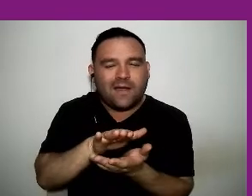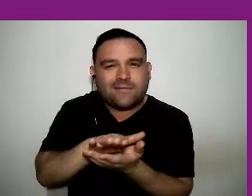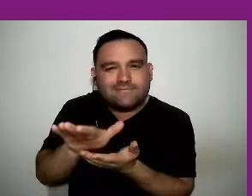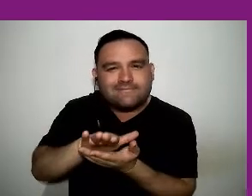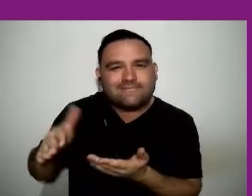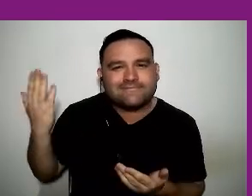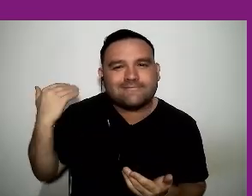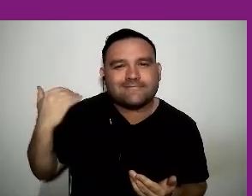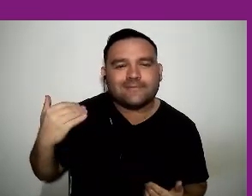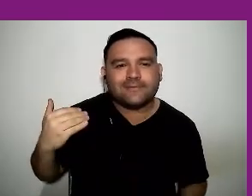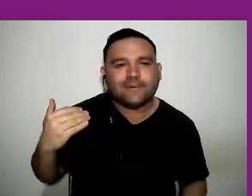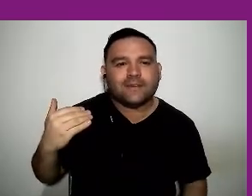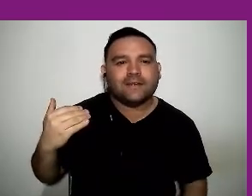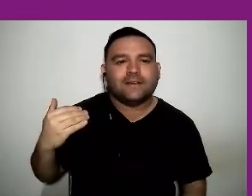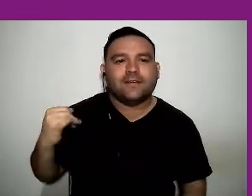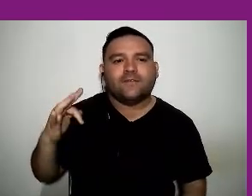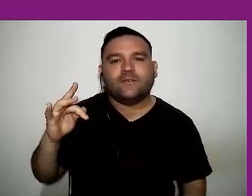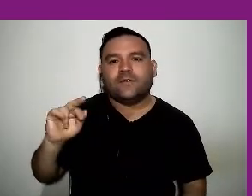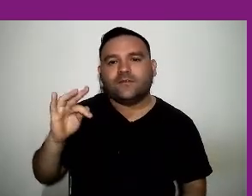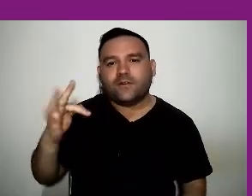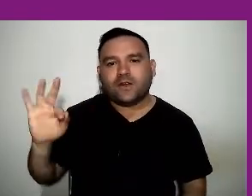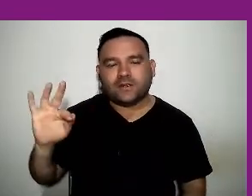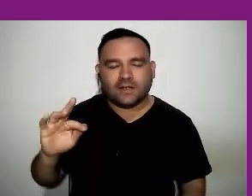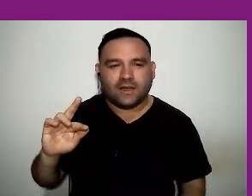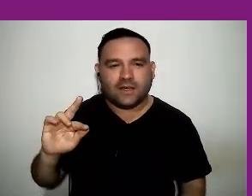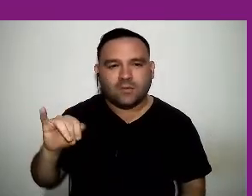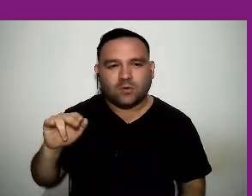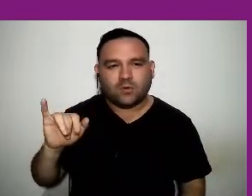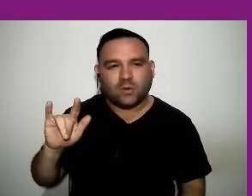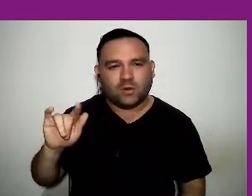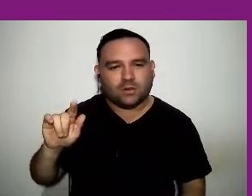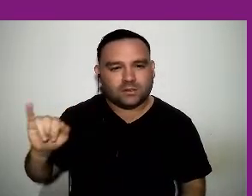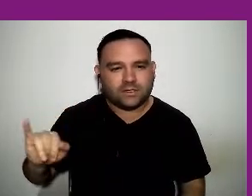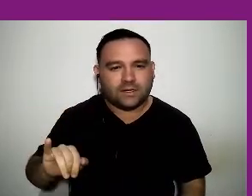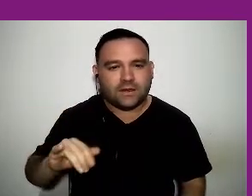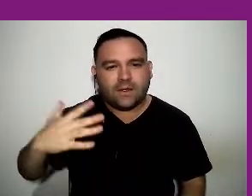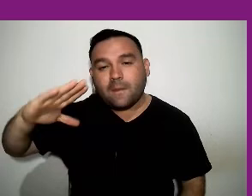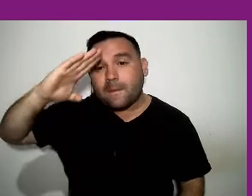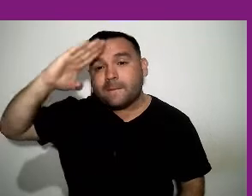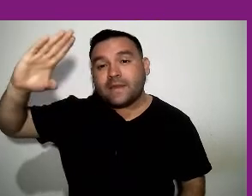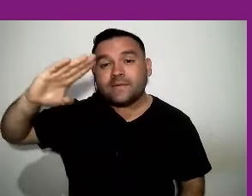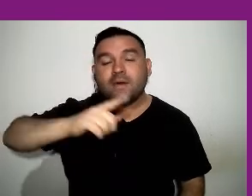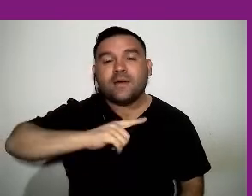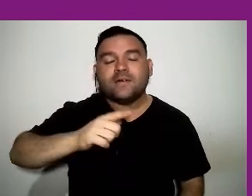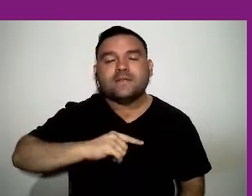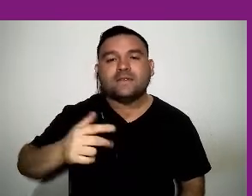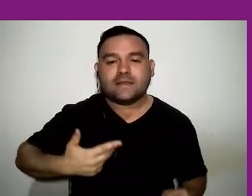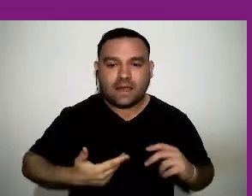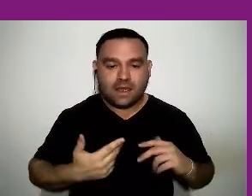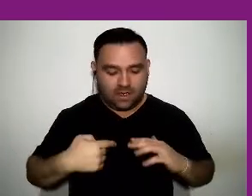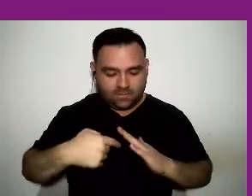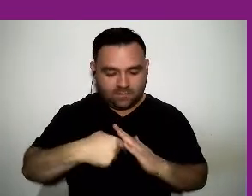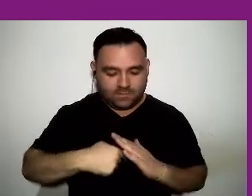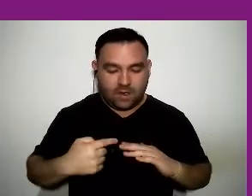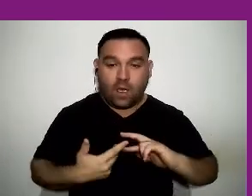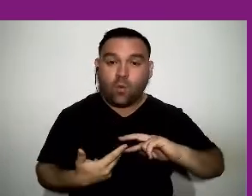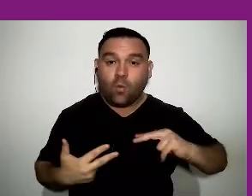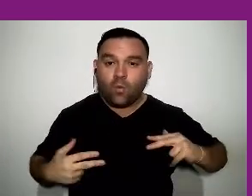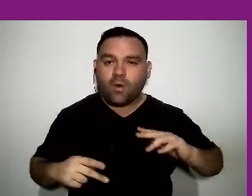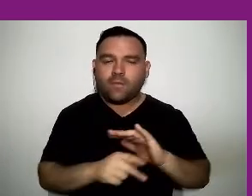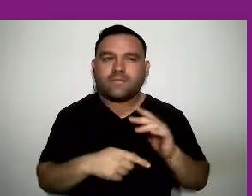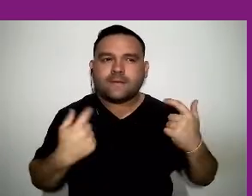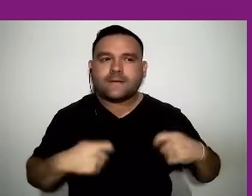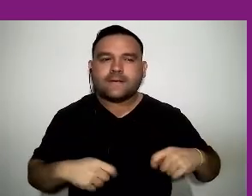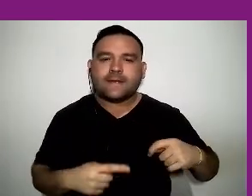publicado no Frontiers Immunology, quais são os biomarcadores que nós temos